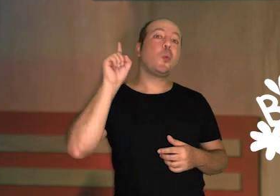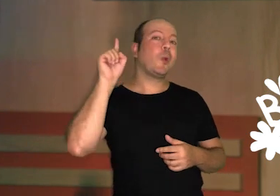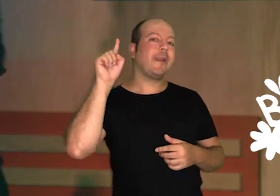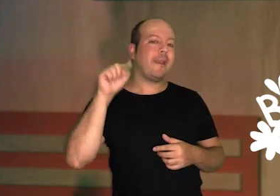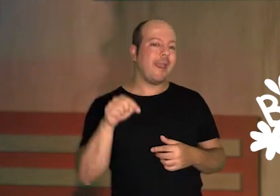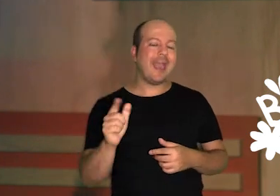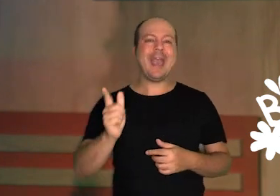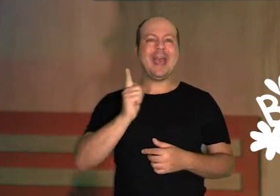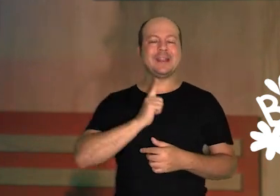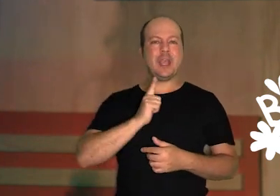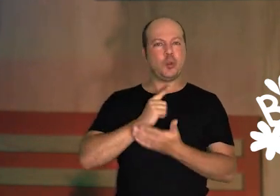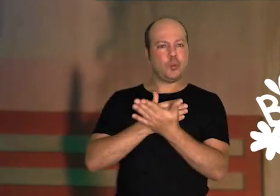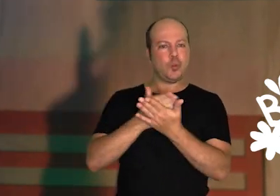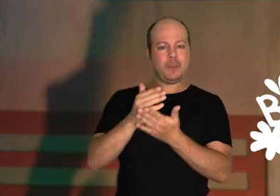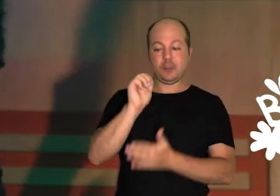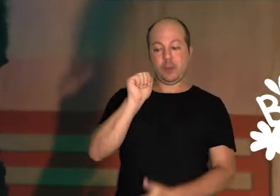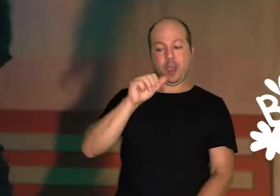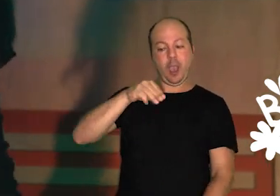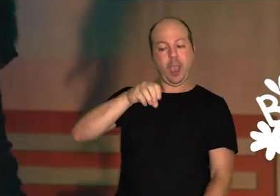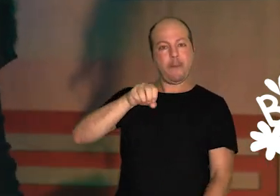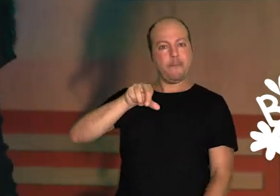O que é que tem no início do amor?